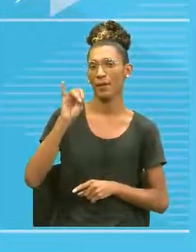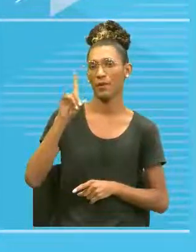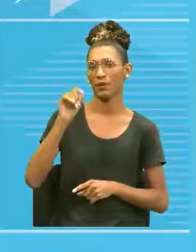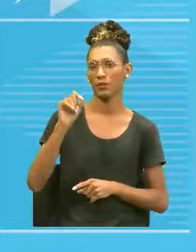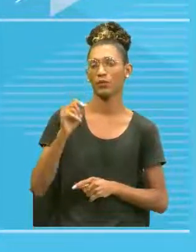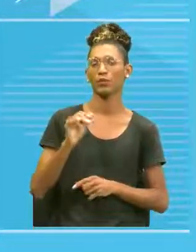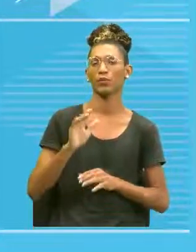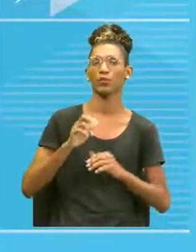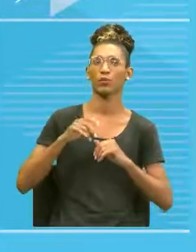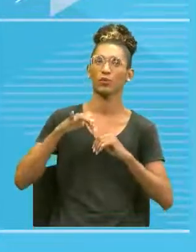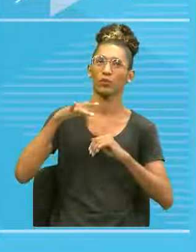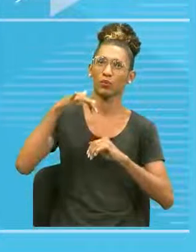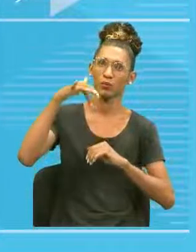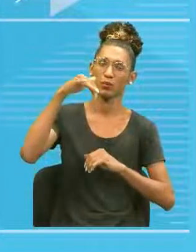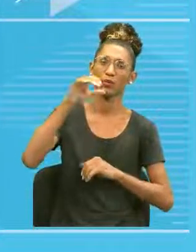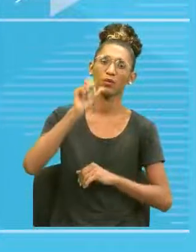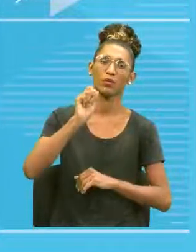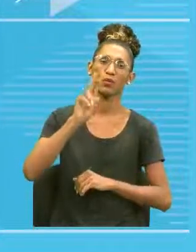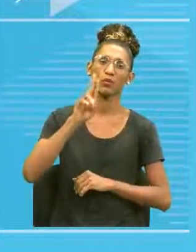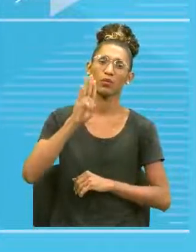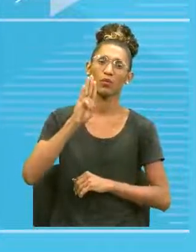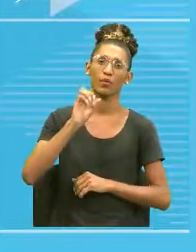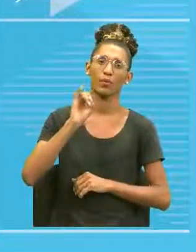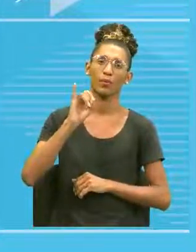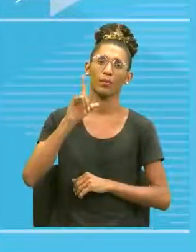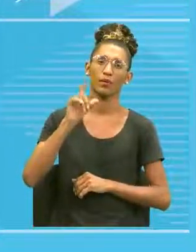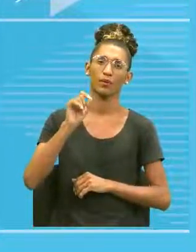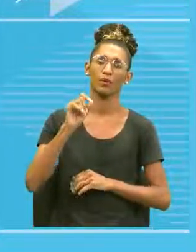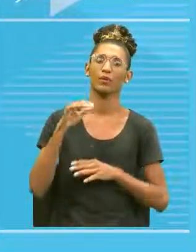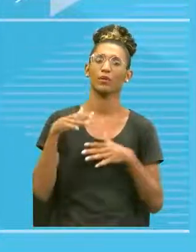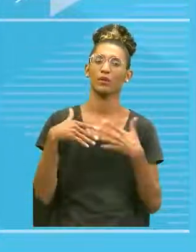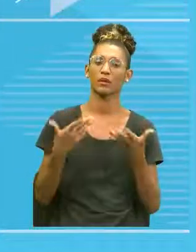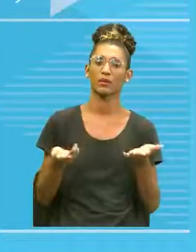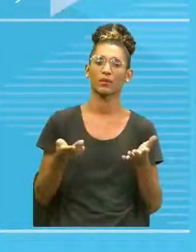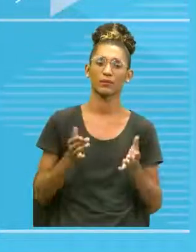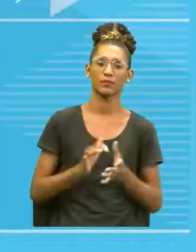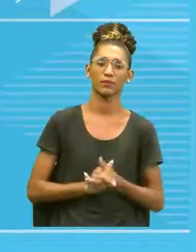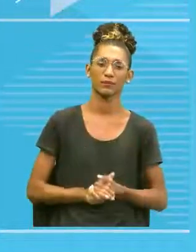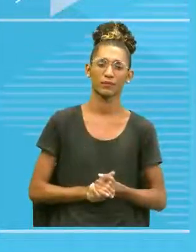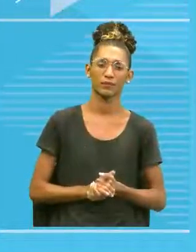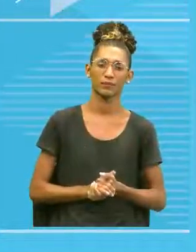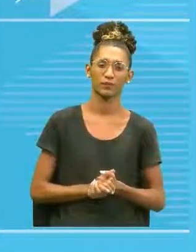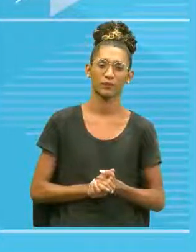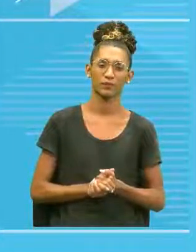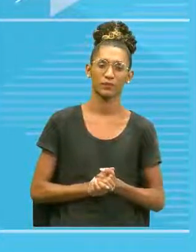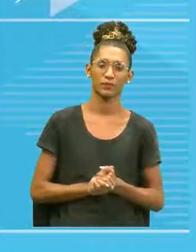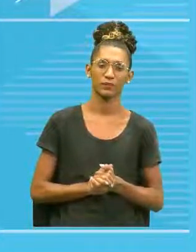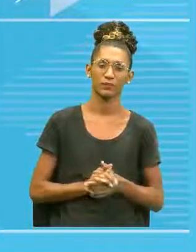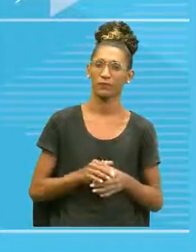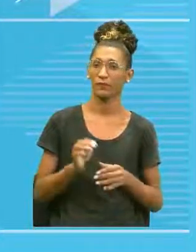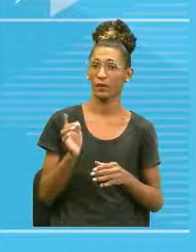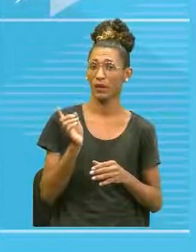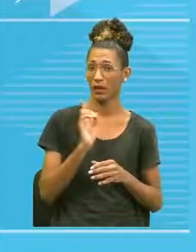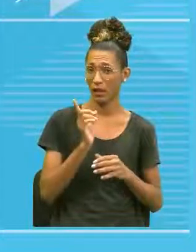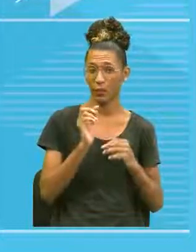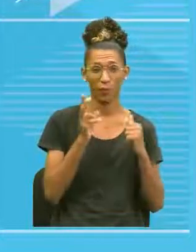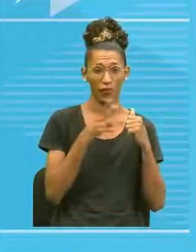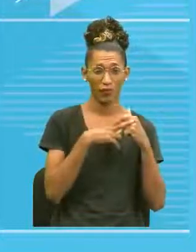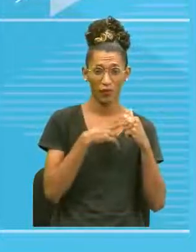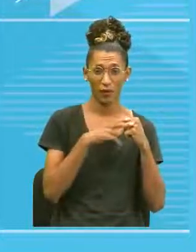subido e agora e nem todo verbo